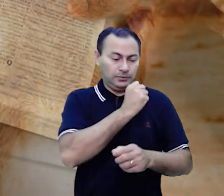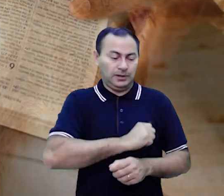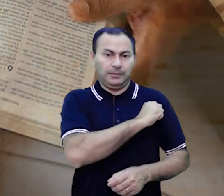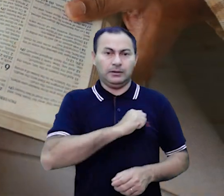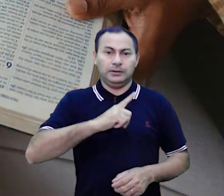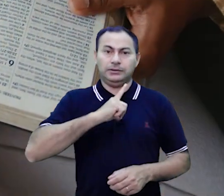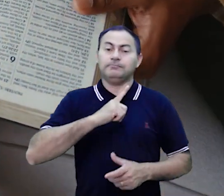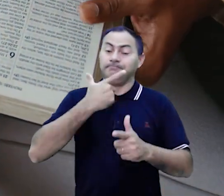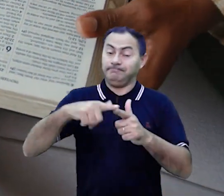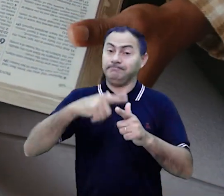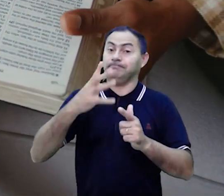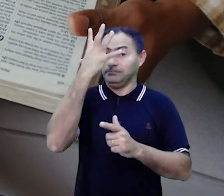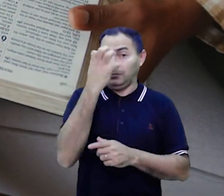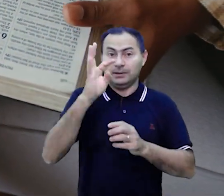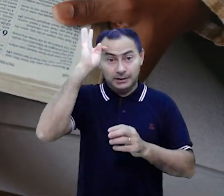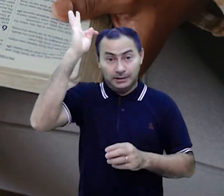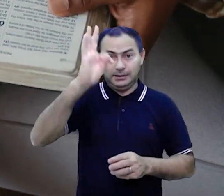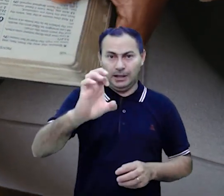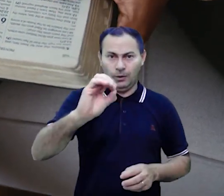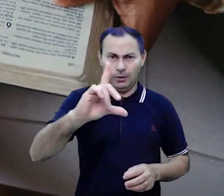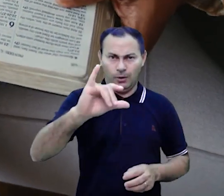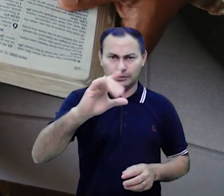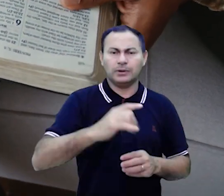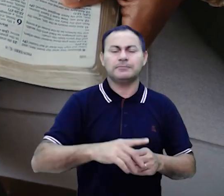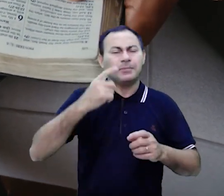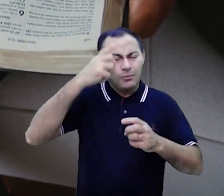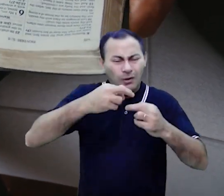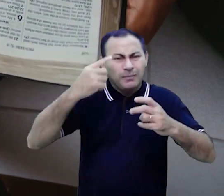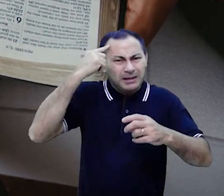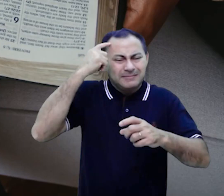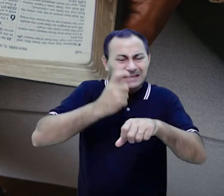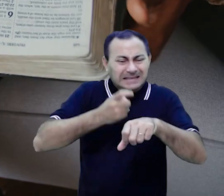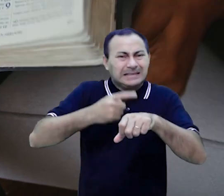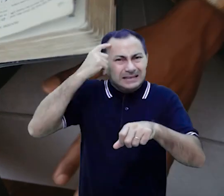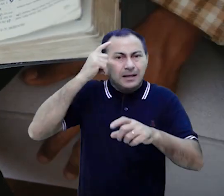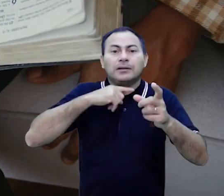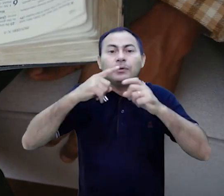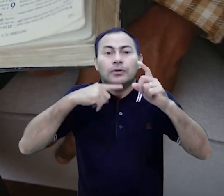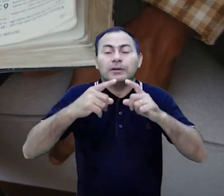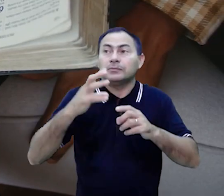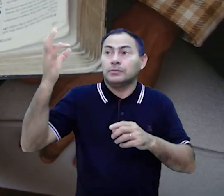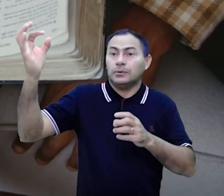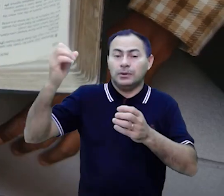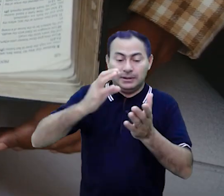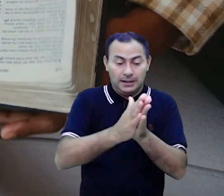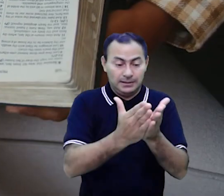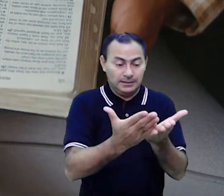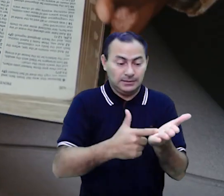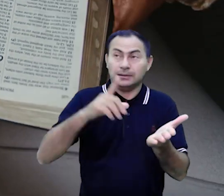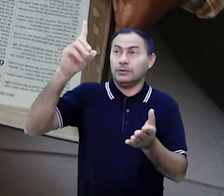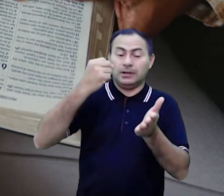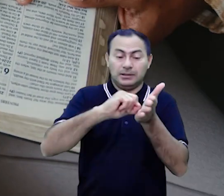o seminário, tive sérios problemas teológicos. Eu tinha uma questão martelando a minha cabeça e tinha dúvidas quanto à inspiração